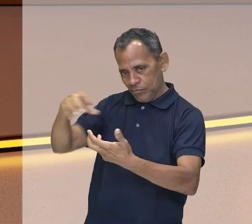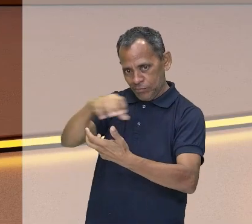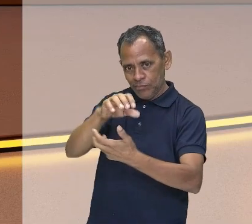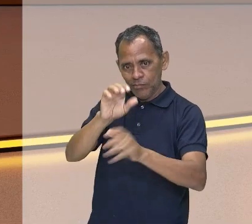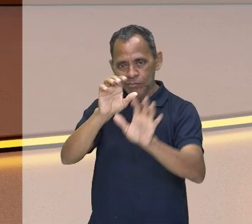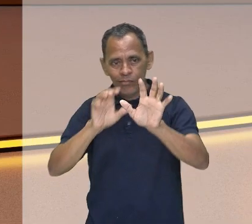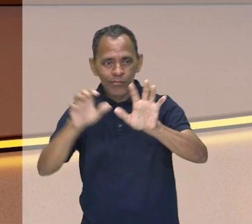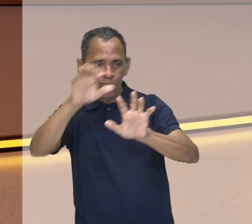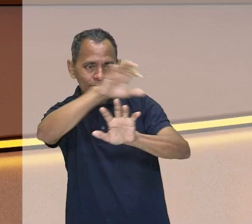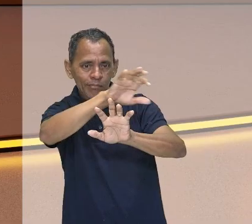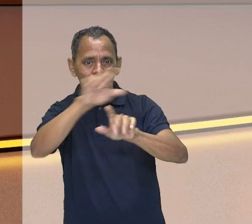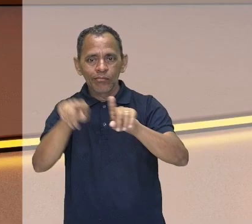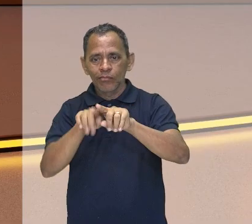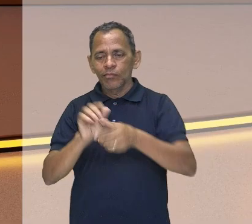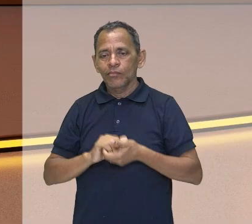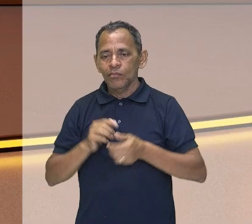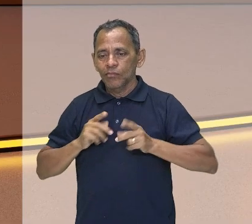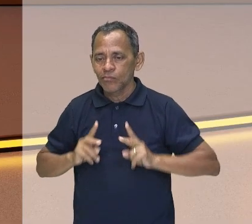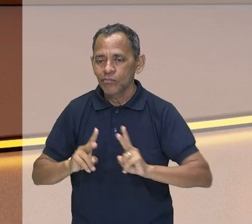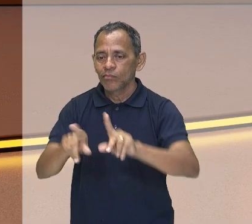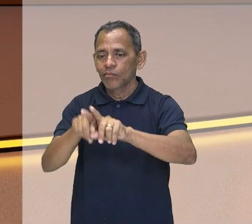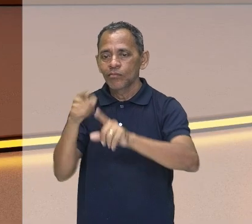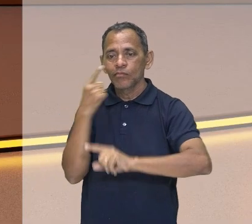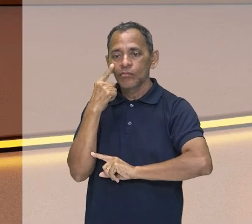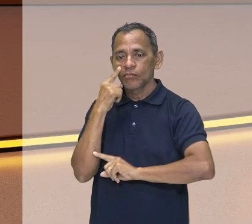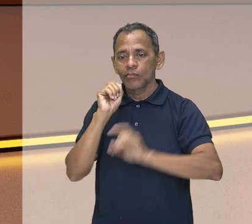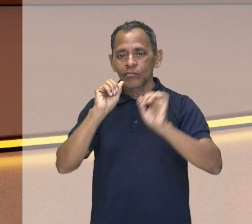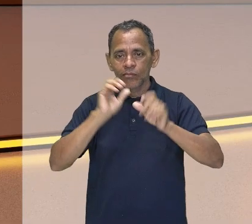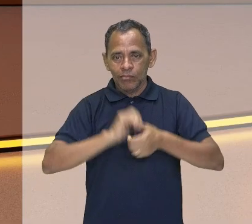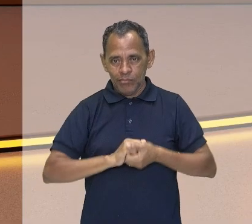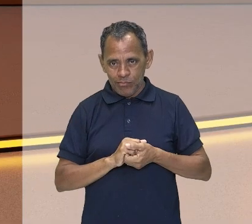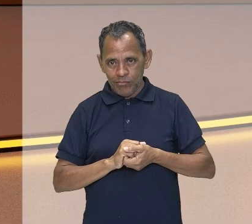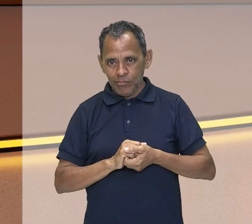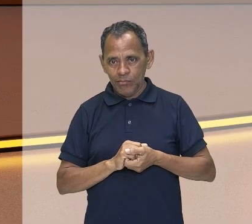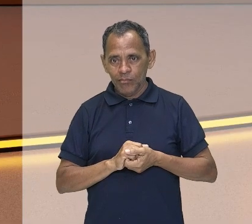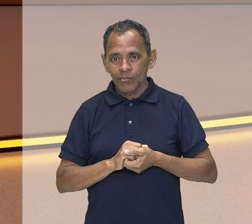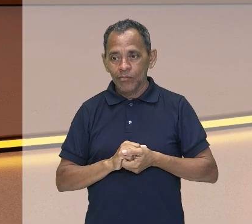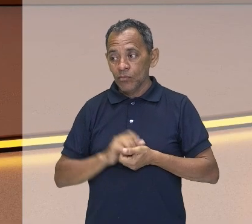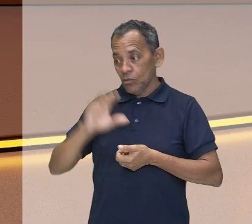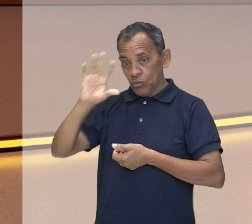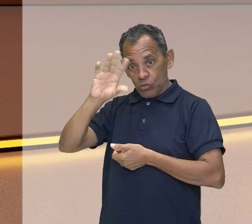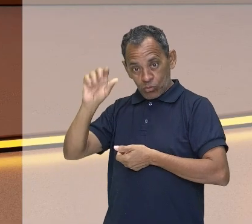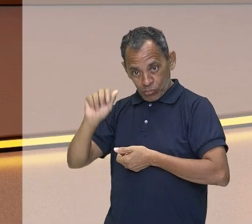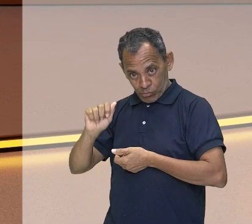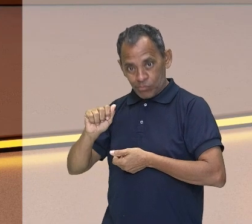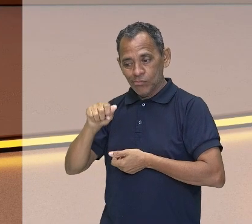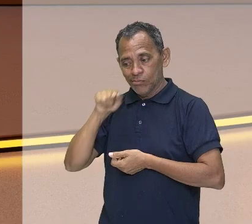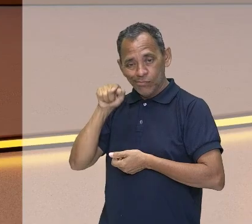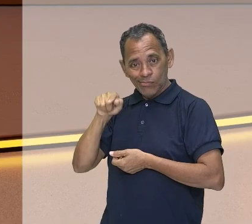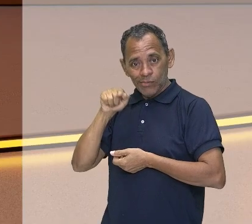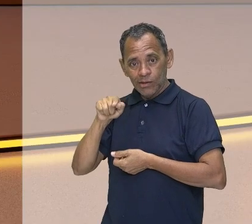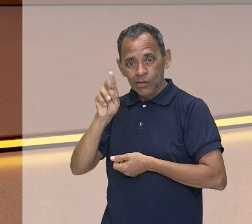certo? Prosseguindo, a gente observa que o mapa ele utiliza